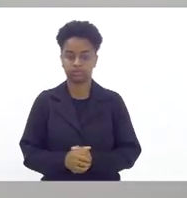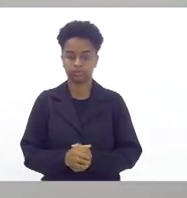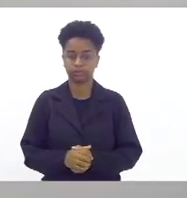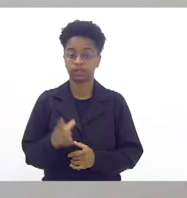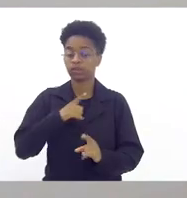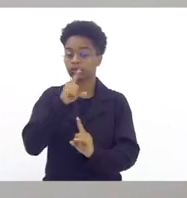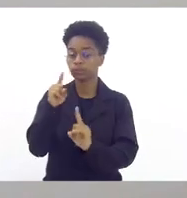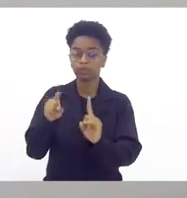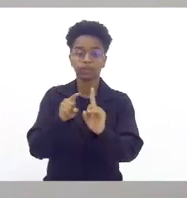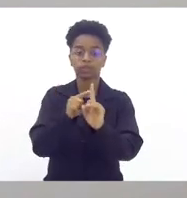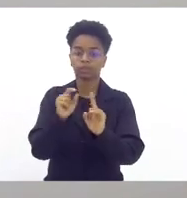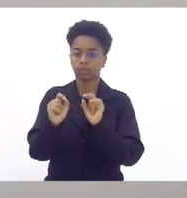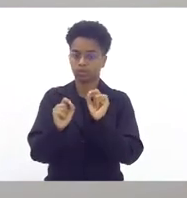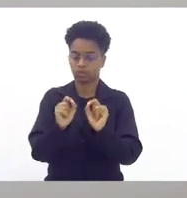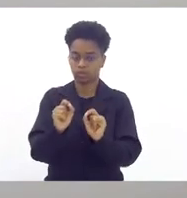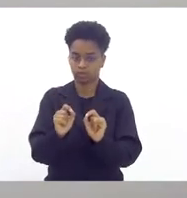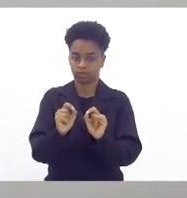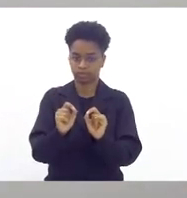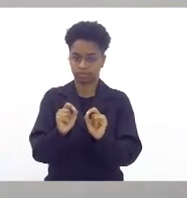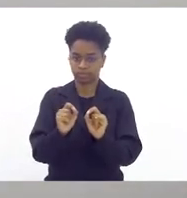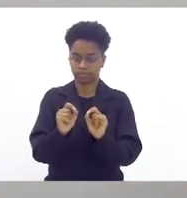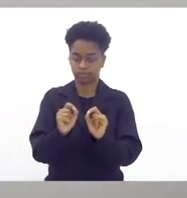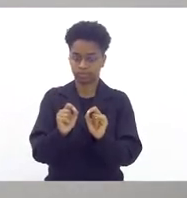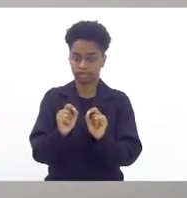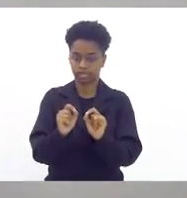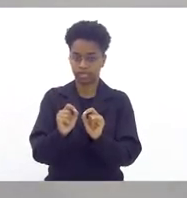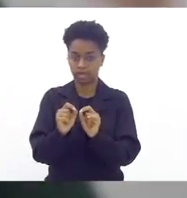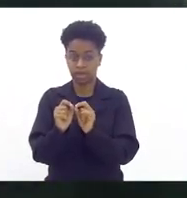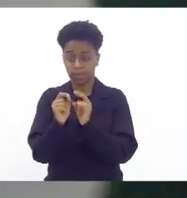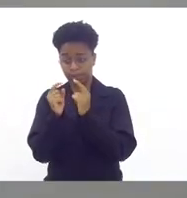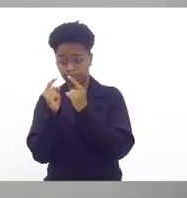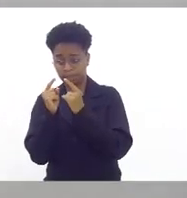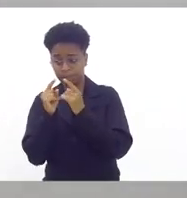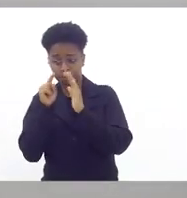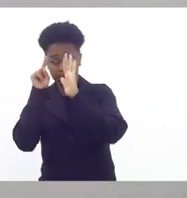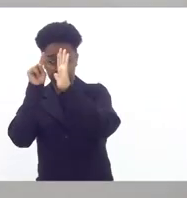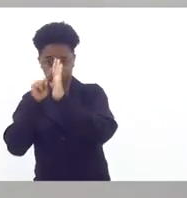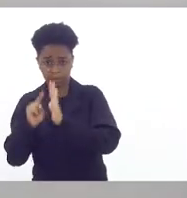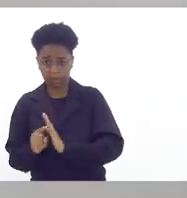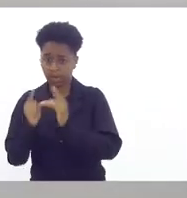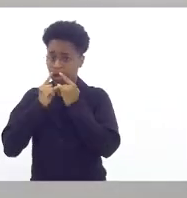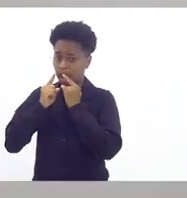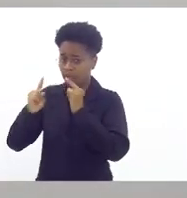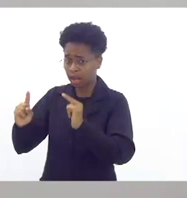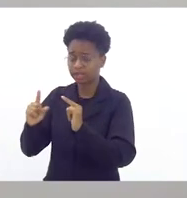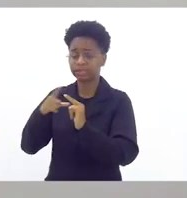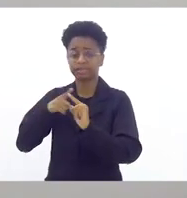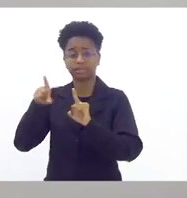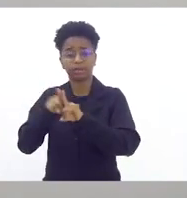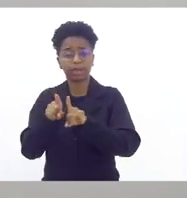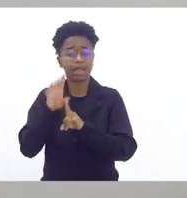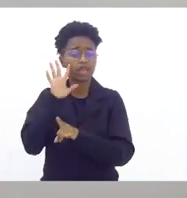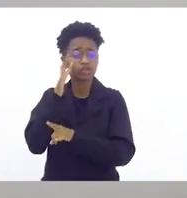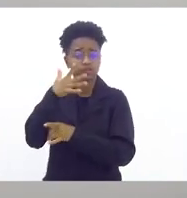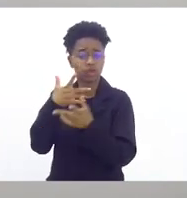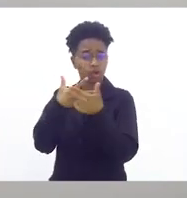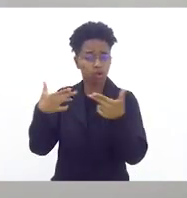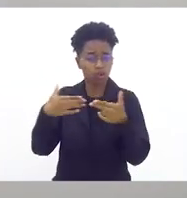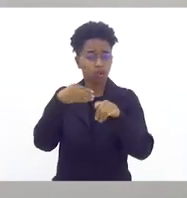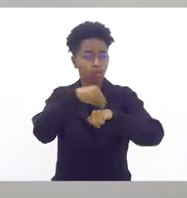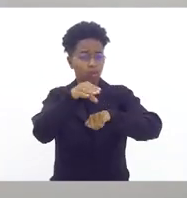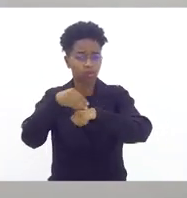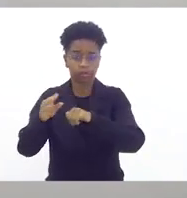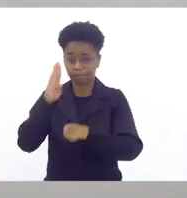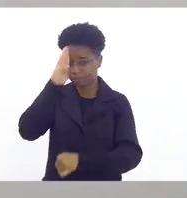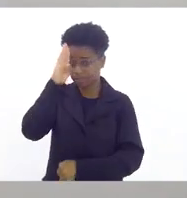de, ao mesmo tempo, questionar e tirar encaminhamentos que são fundamentais para que aqui no Rio de Janeiro a gente